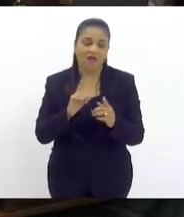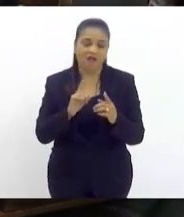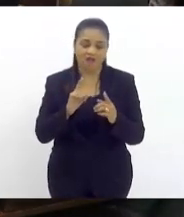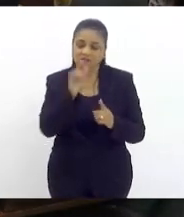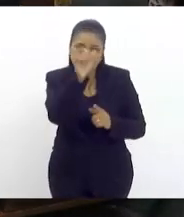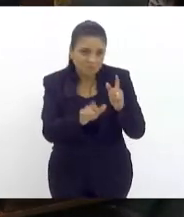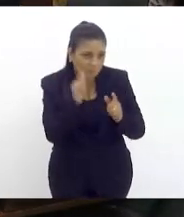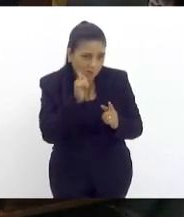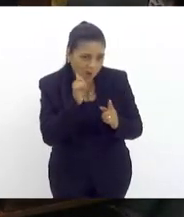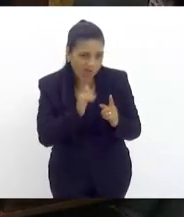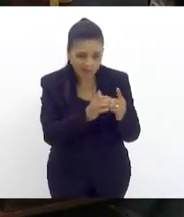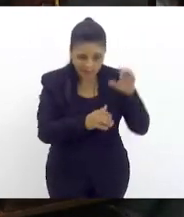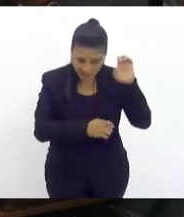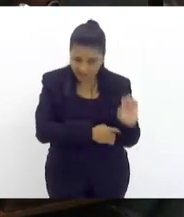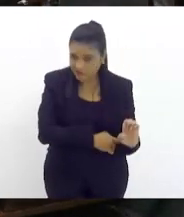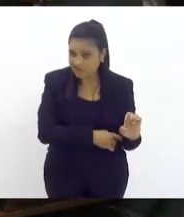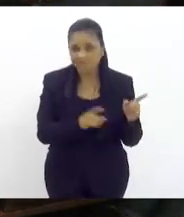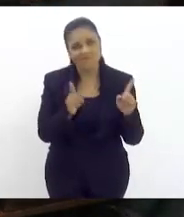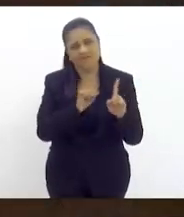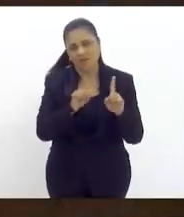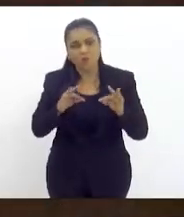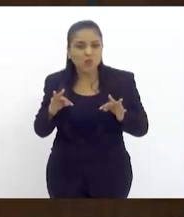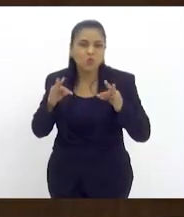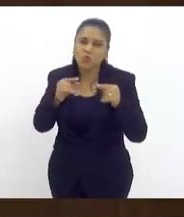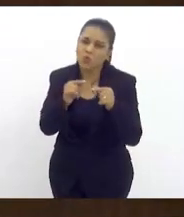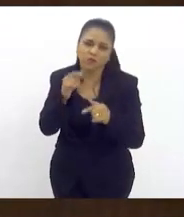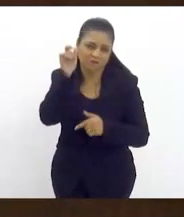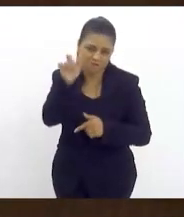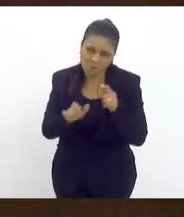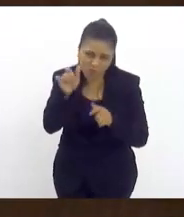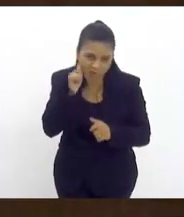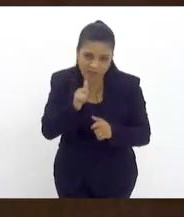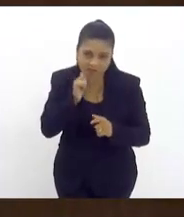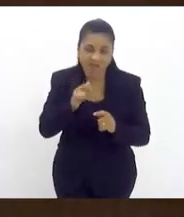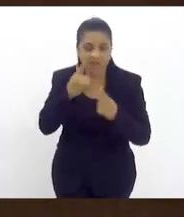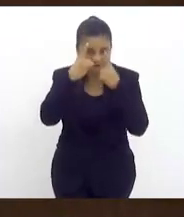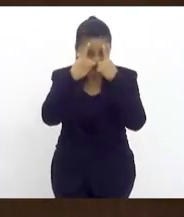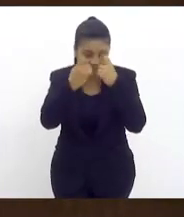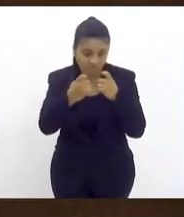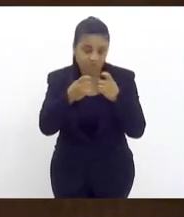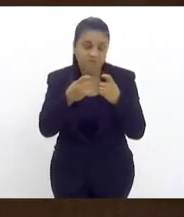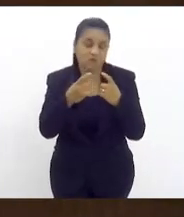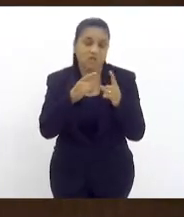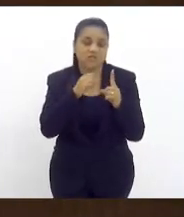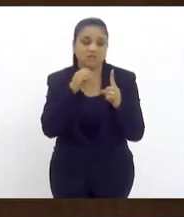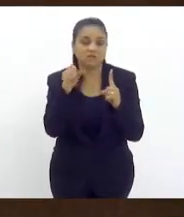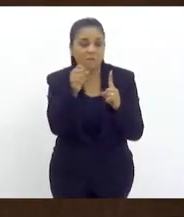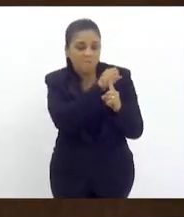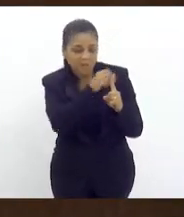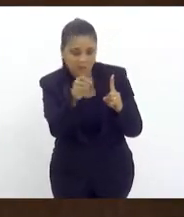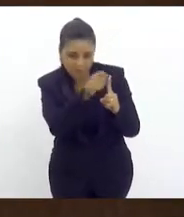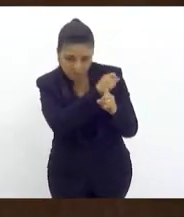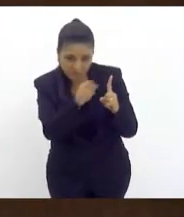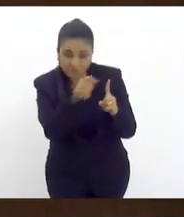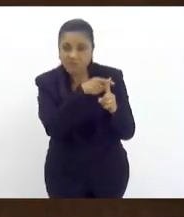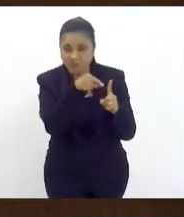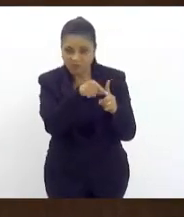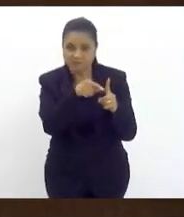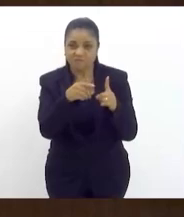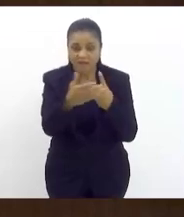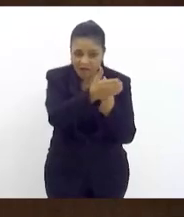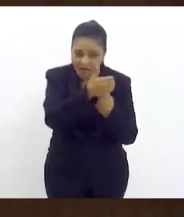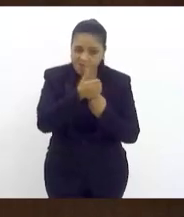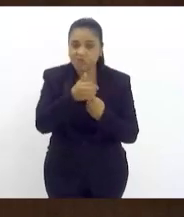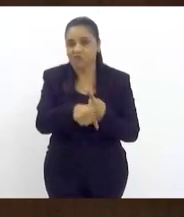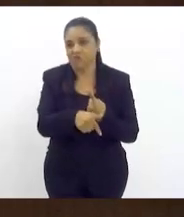maneira nenhuma. É um equipamento que está aí para toda mulher vítima de violência. E o nosso Estado acumula casos de mulheres vítimas.